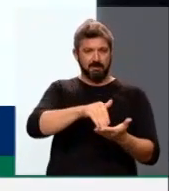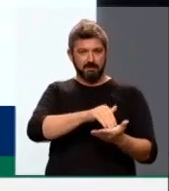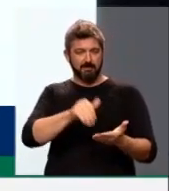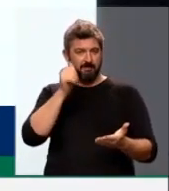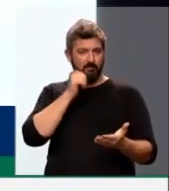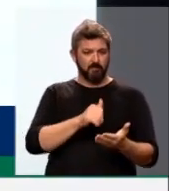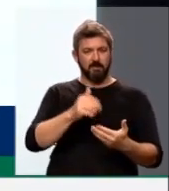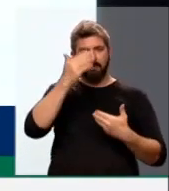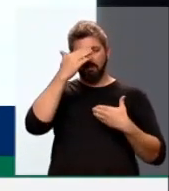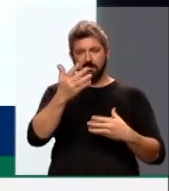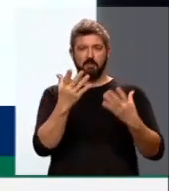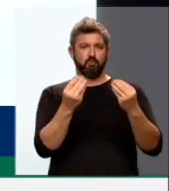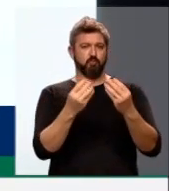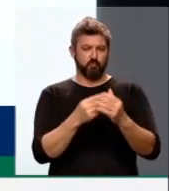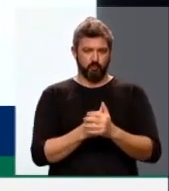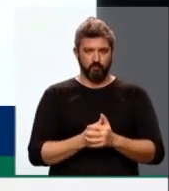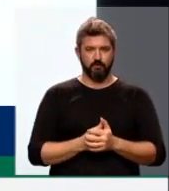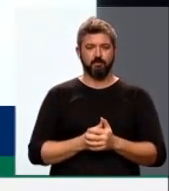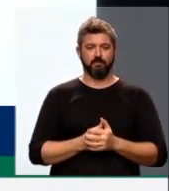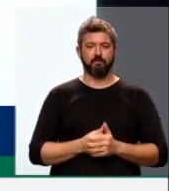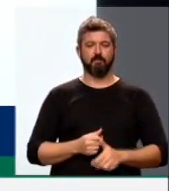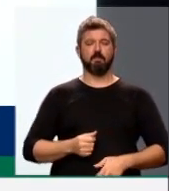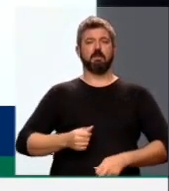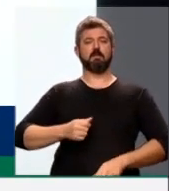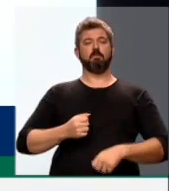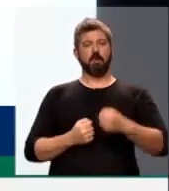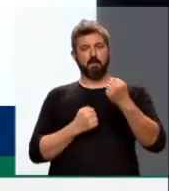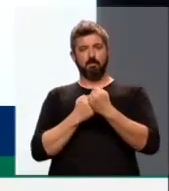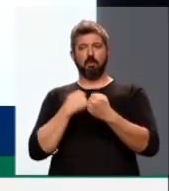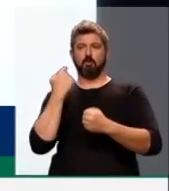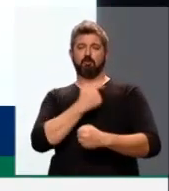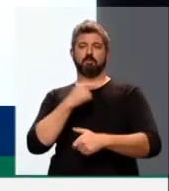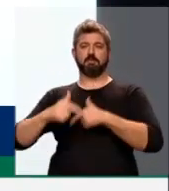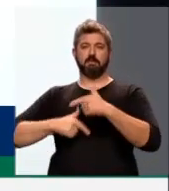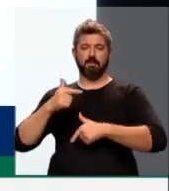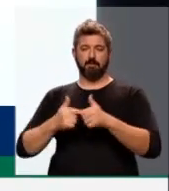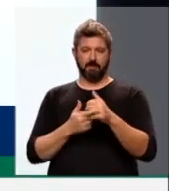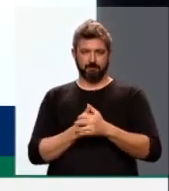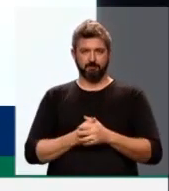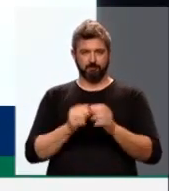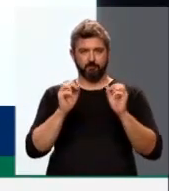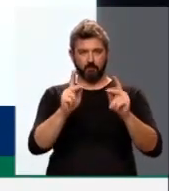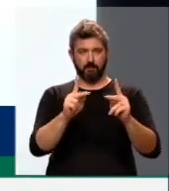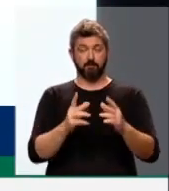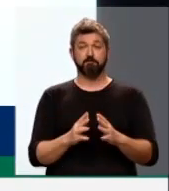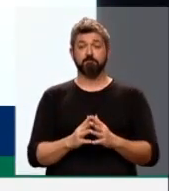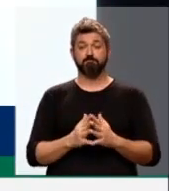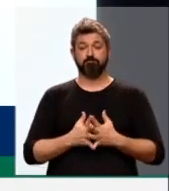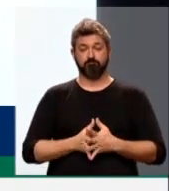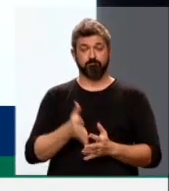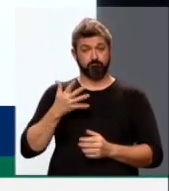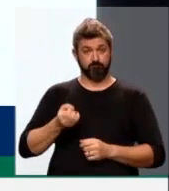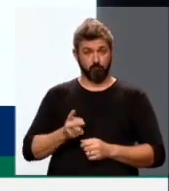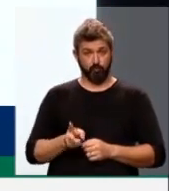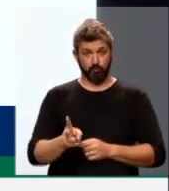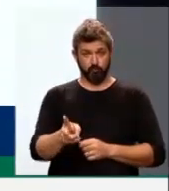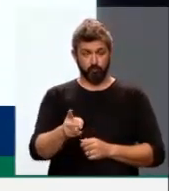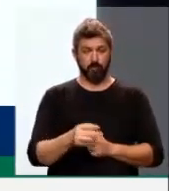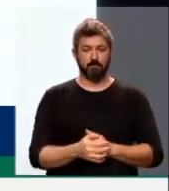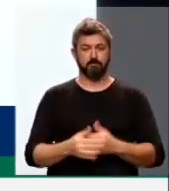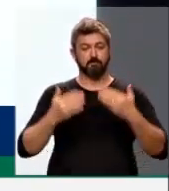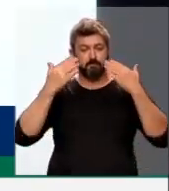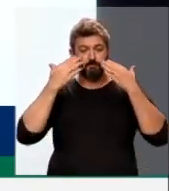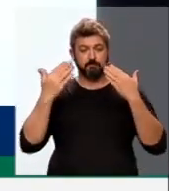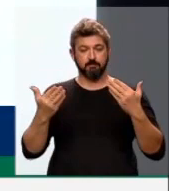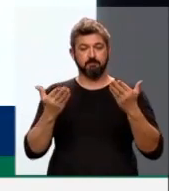Mulheres, agradeço você pelo companheirismo nessa luta, tá bom? Então, seguindo aqui, estou aqui